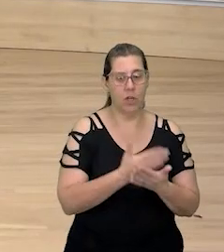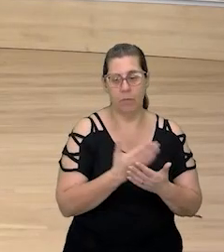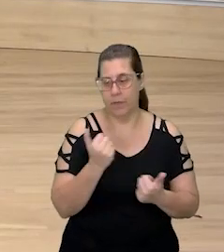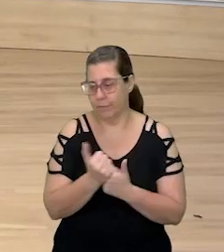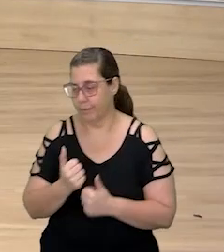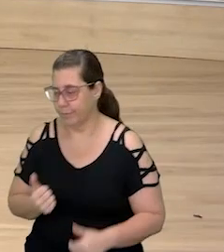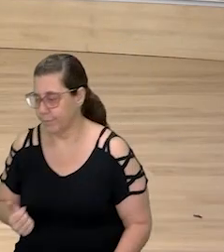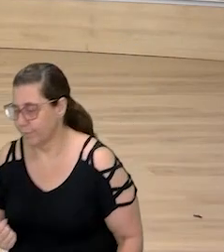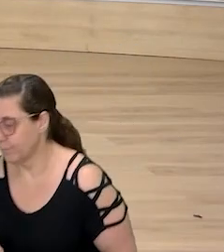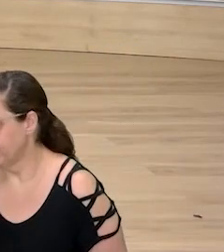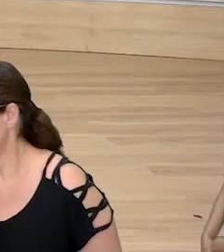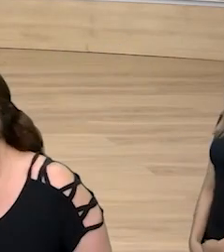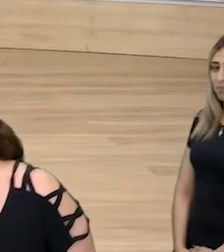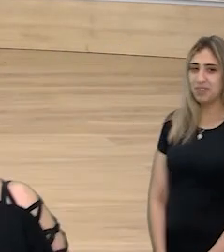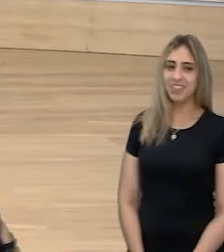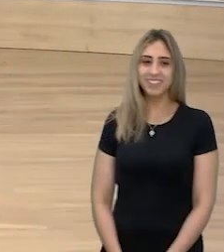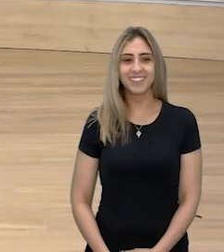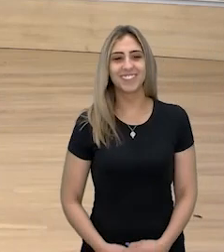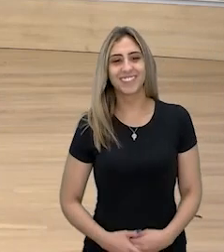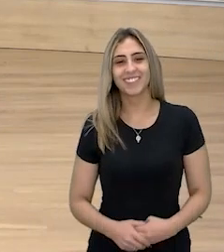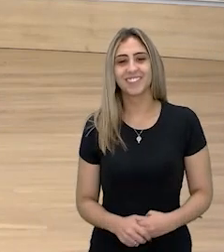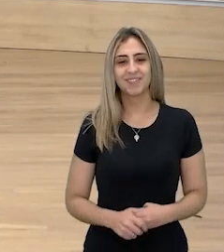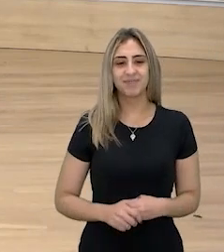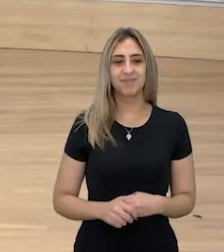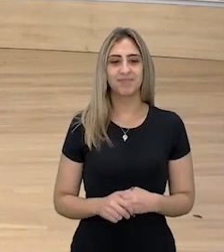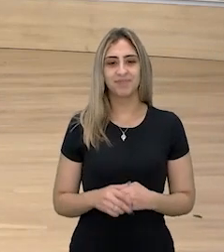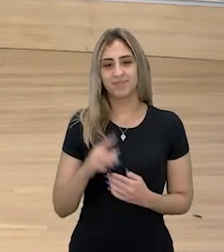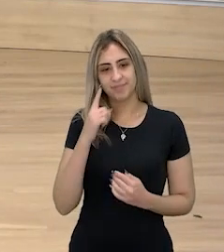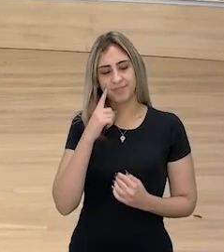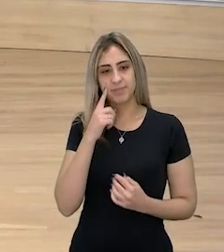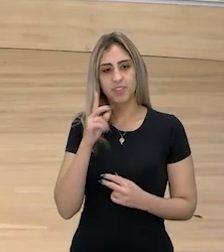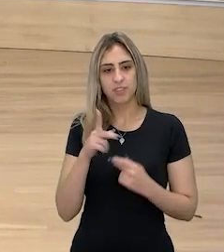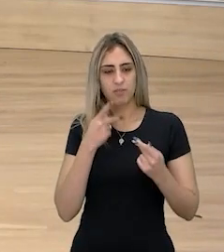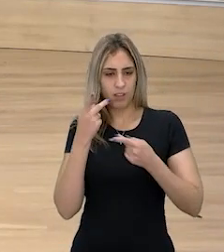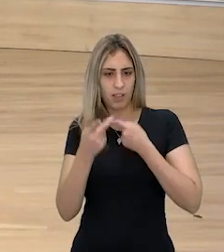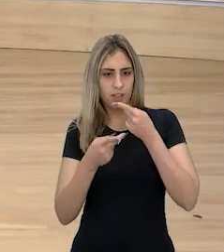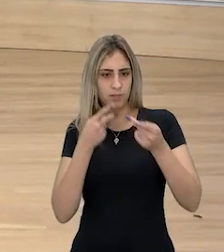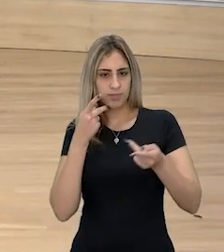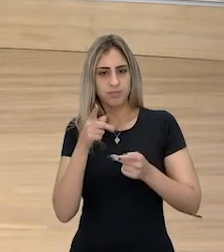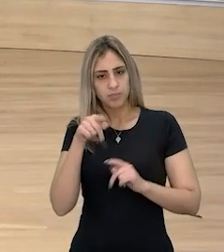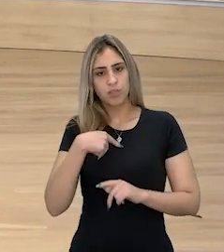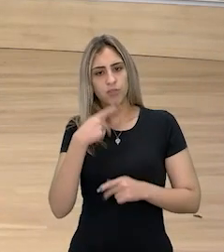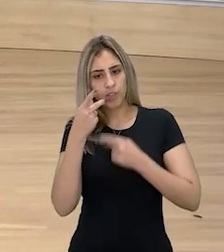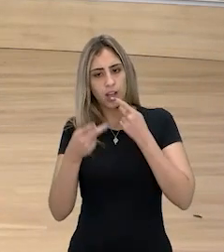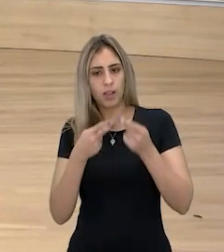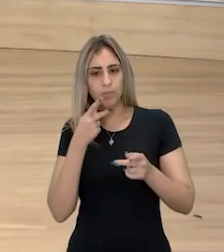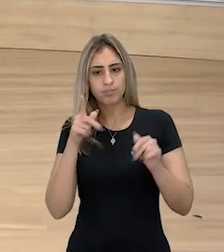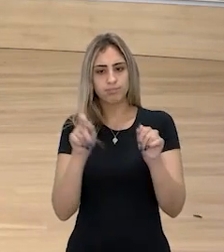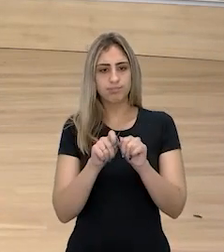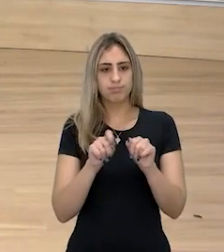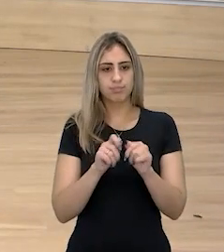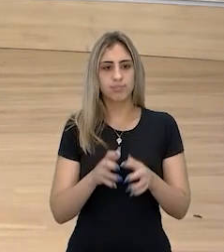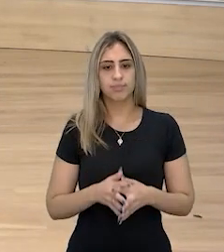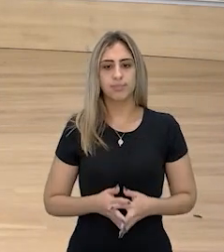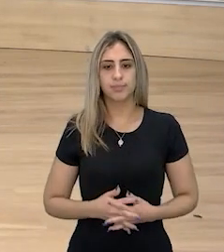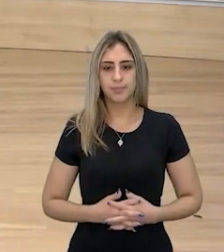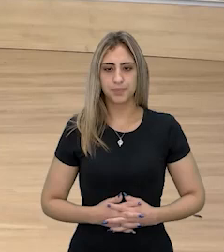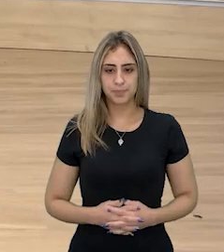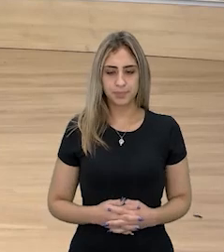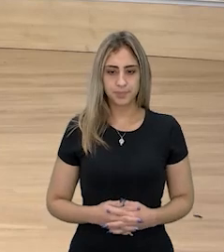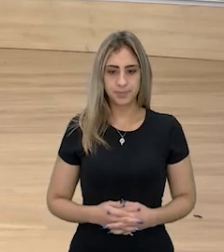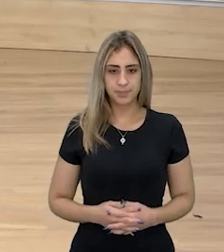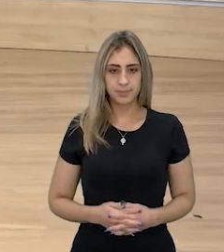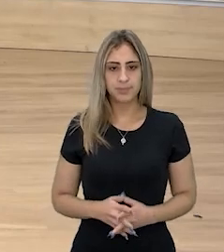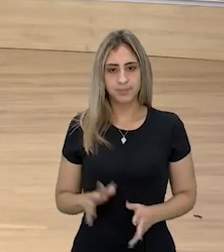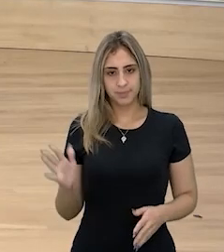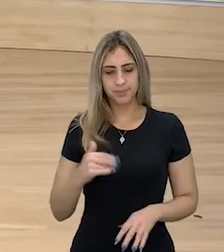da esquerda, um da... Eu acho. Mas você vai falando. Não, eu vou falando. Você narra. É, né? Então... Vamos agora? Sim. Vamos lá?